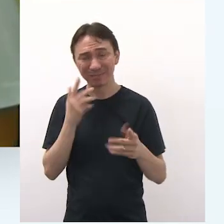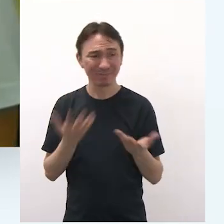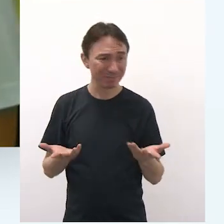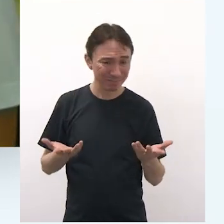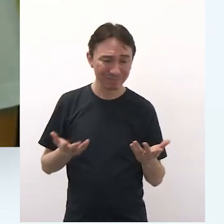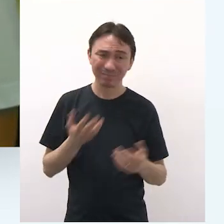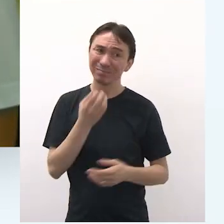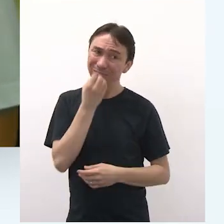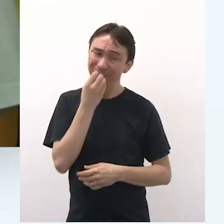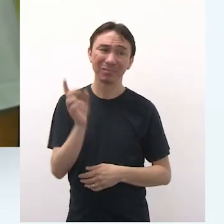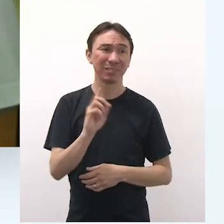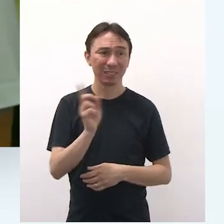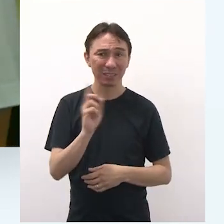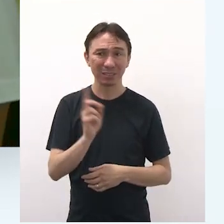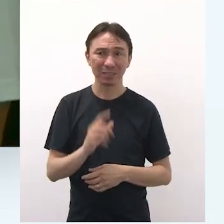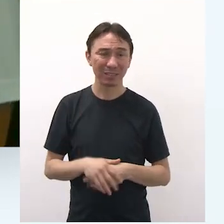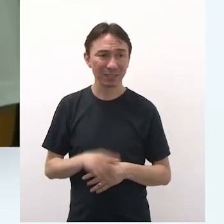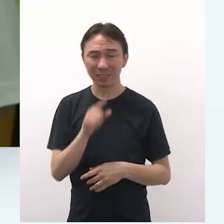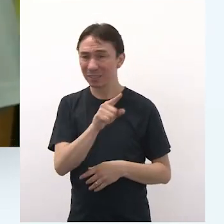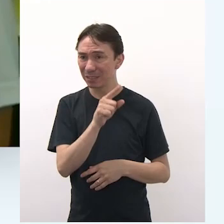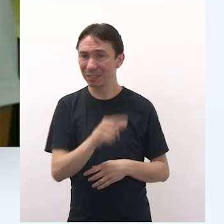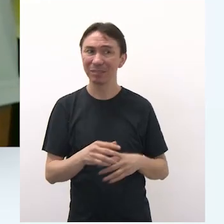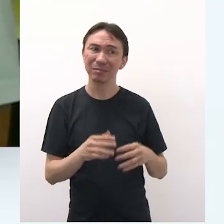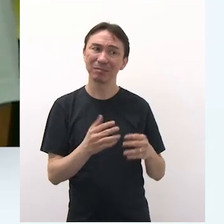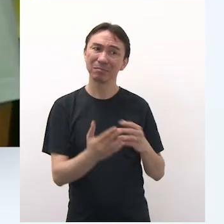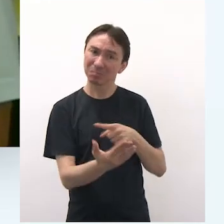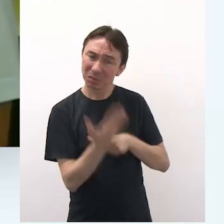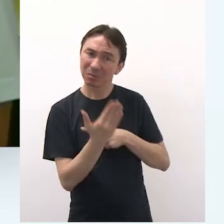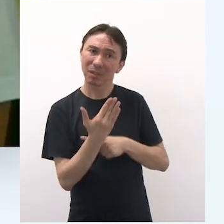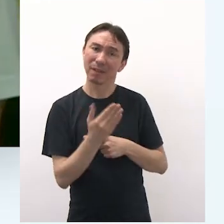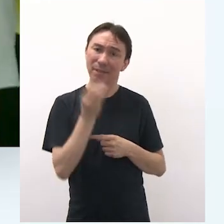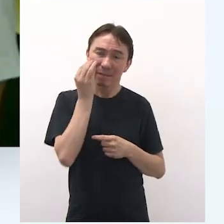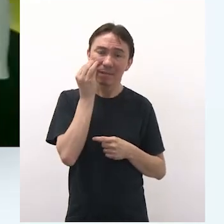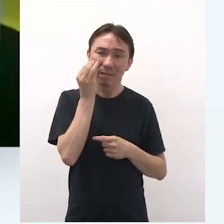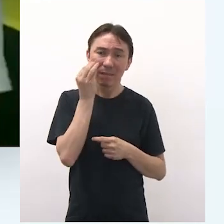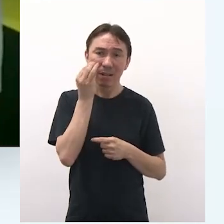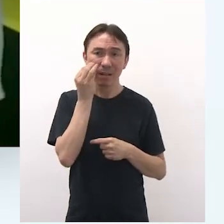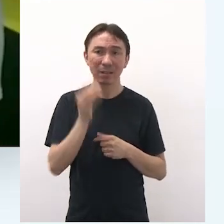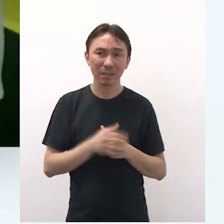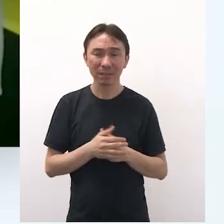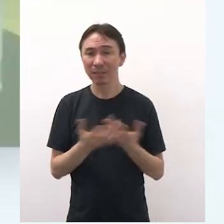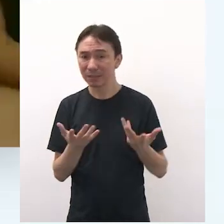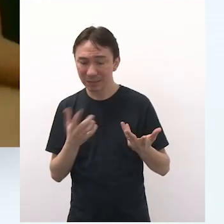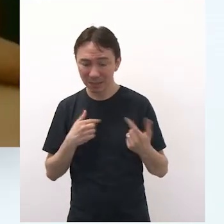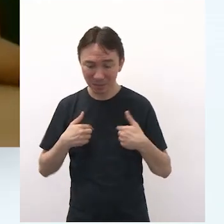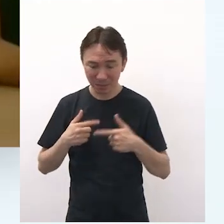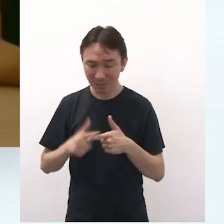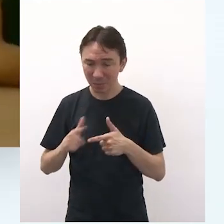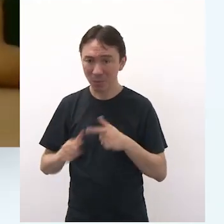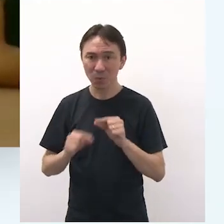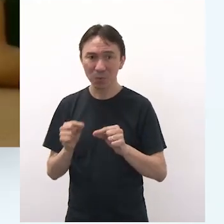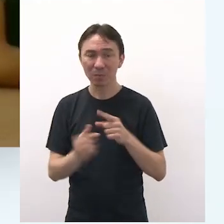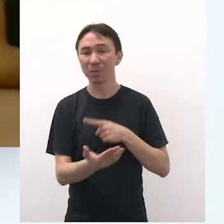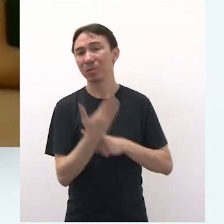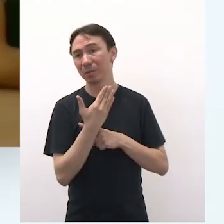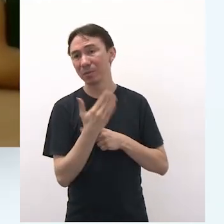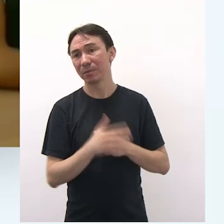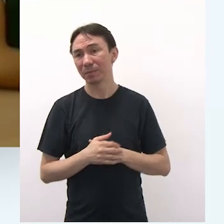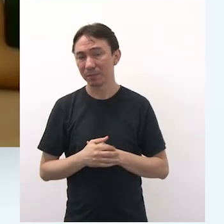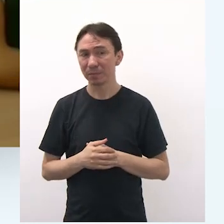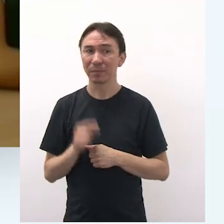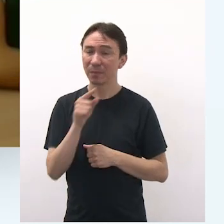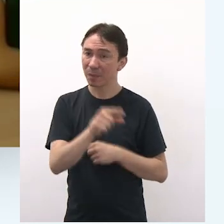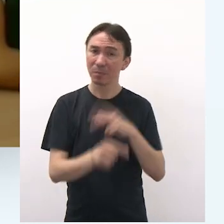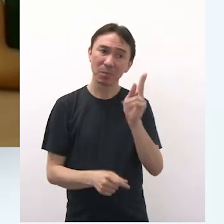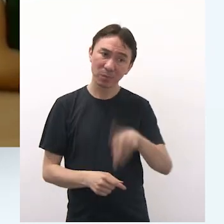está dando certo. Então ele vai tentar me ajudar e ali ele vai arrumar uma solução para o meu problema. Os professores, eu me sinto escutada,